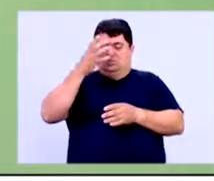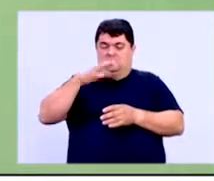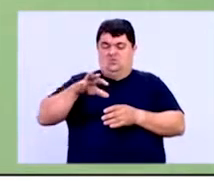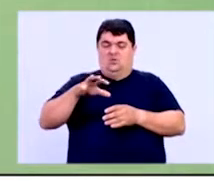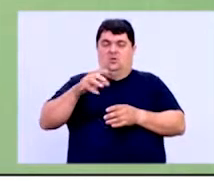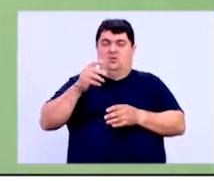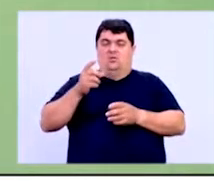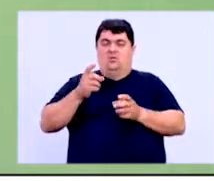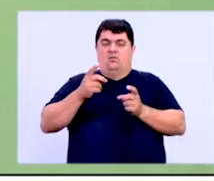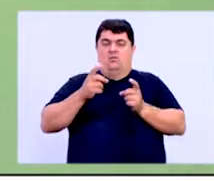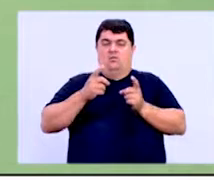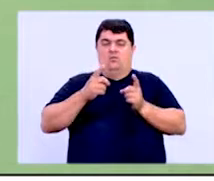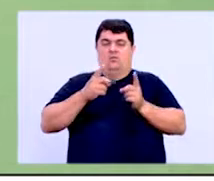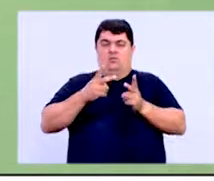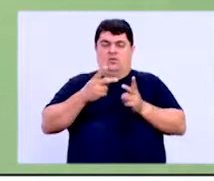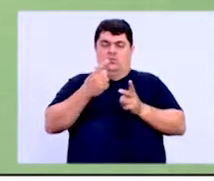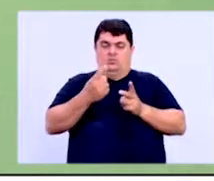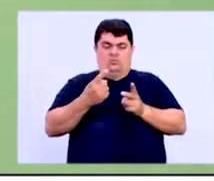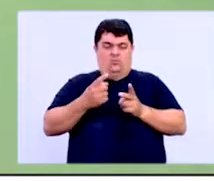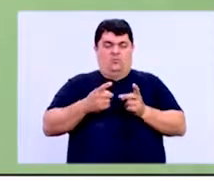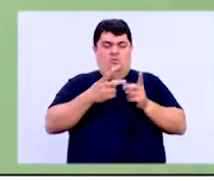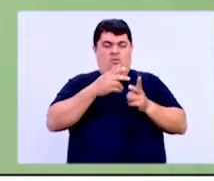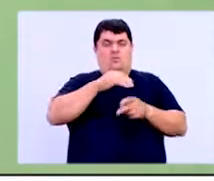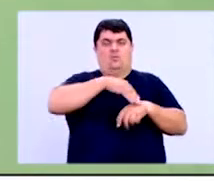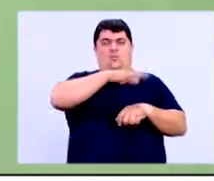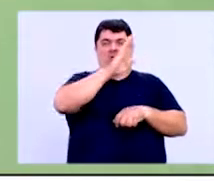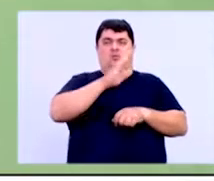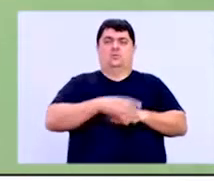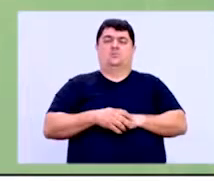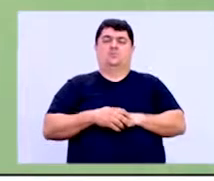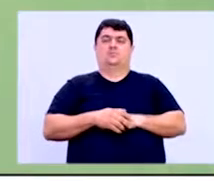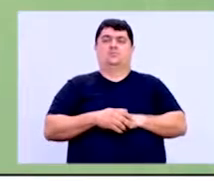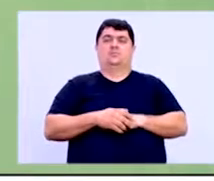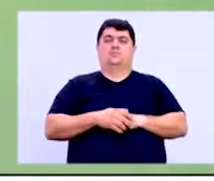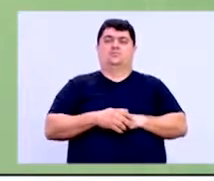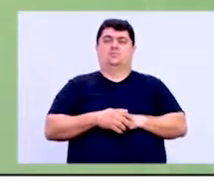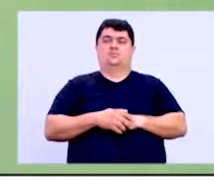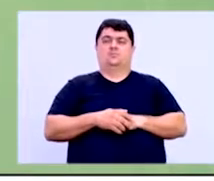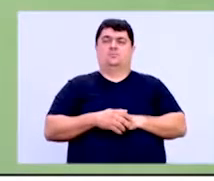foi vendido além do ponto de equilíbrio. Certo, gente? O que foi